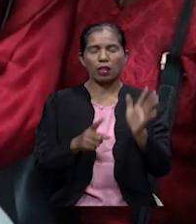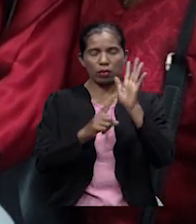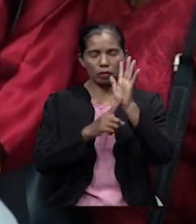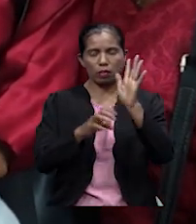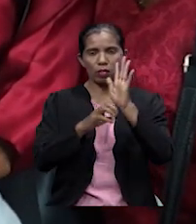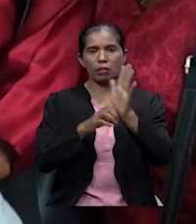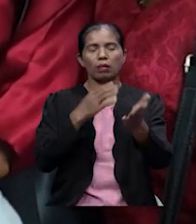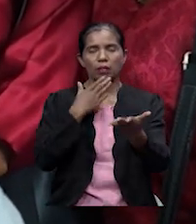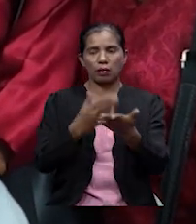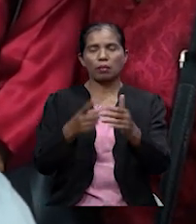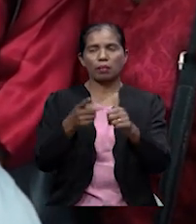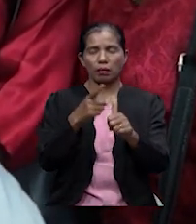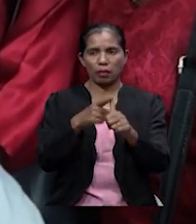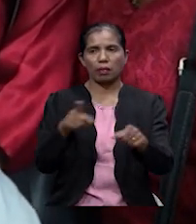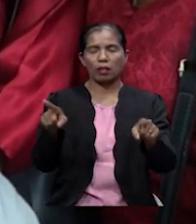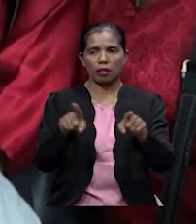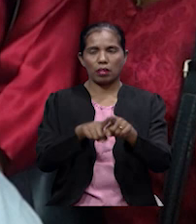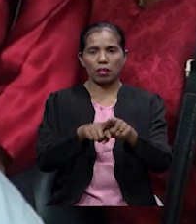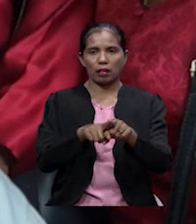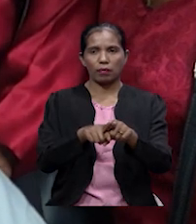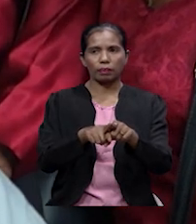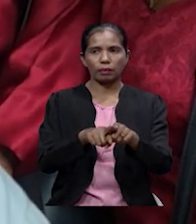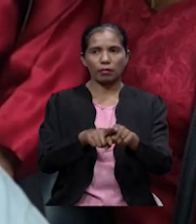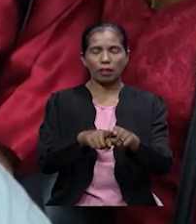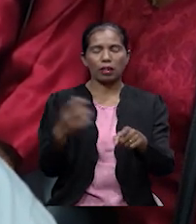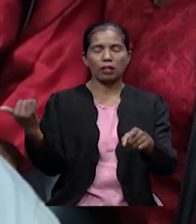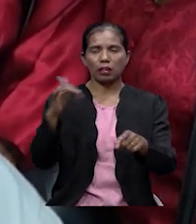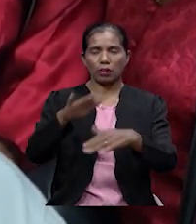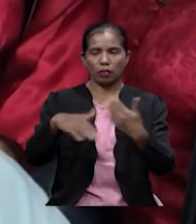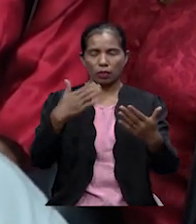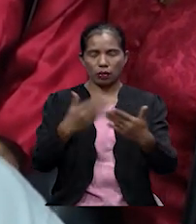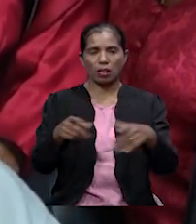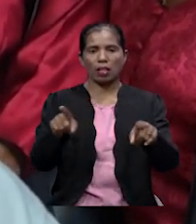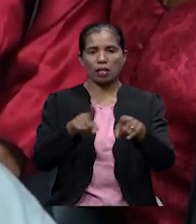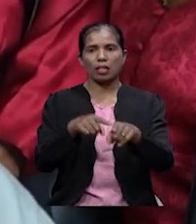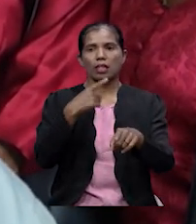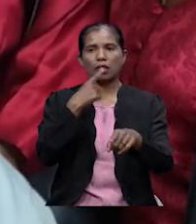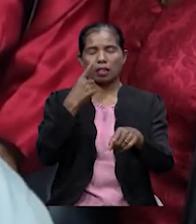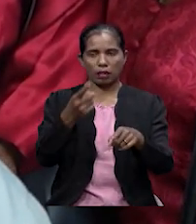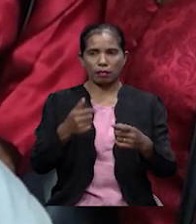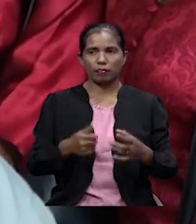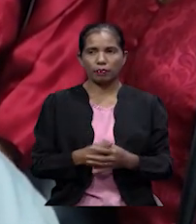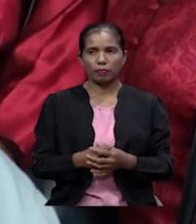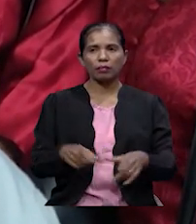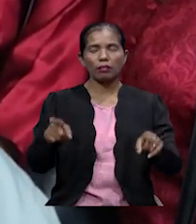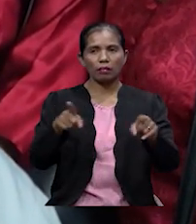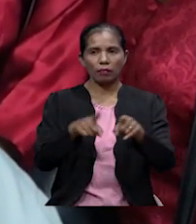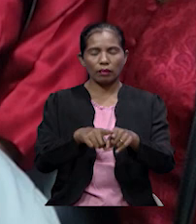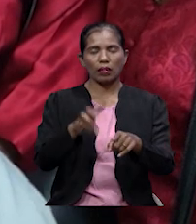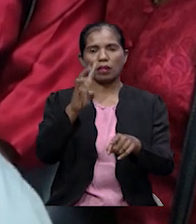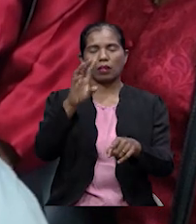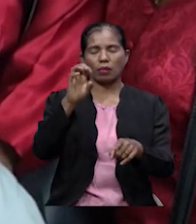primeiro kana esa wain to hene ema siro tu dai hanga ta kana esa wain diama jomilia kata sa hene sanga ta wai